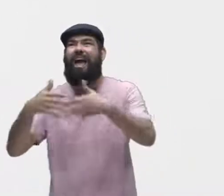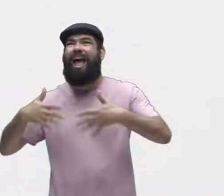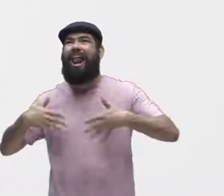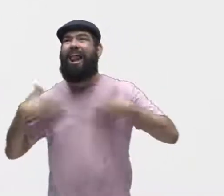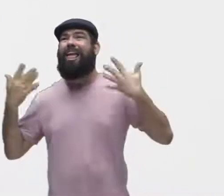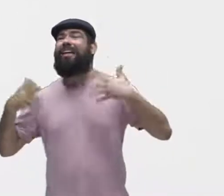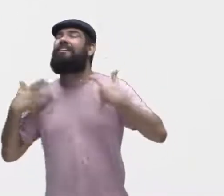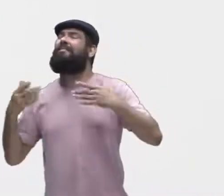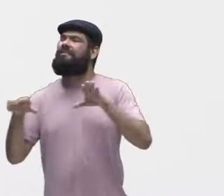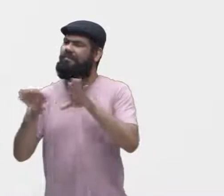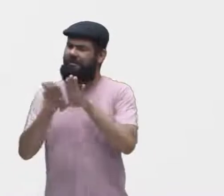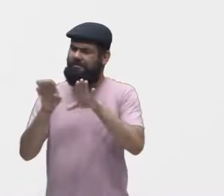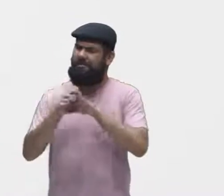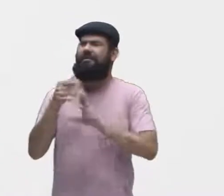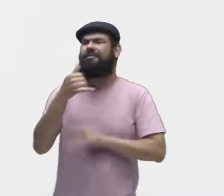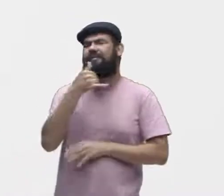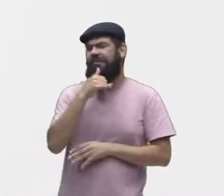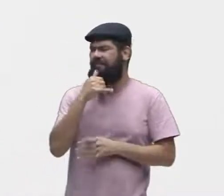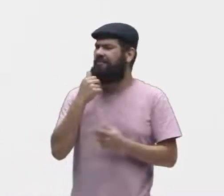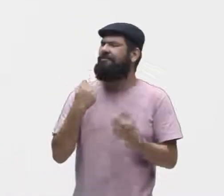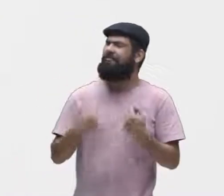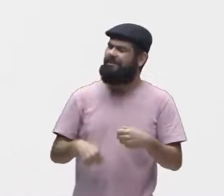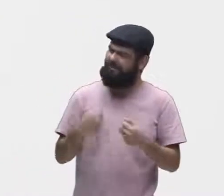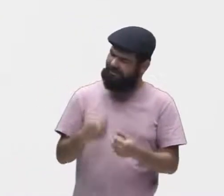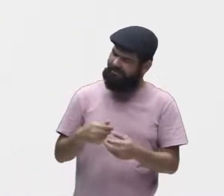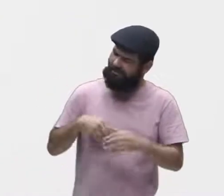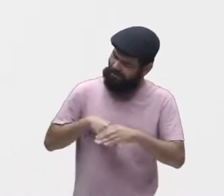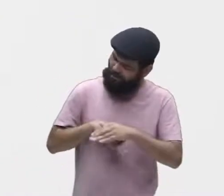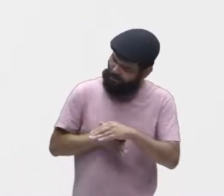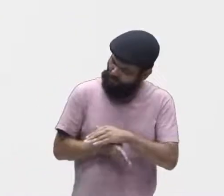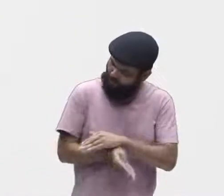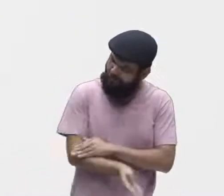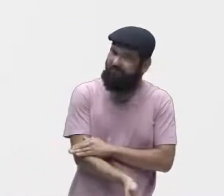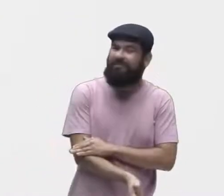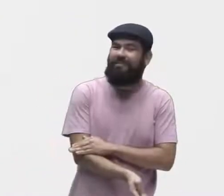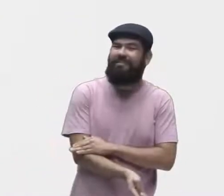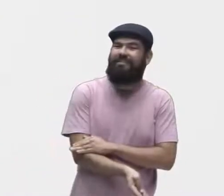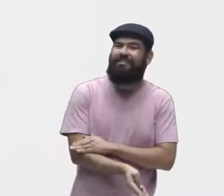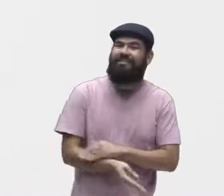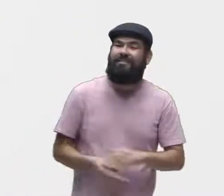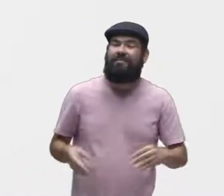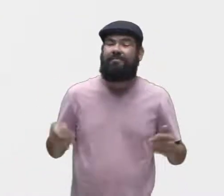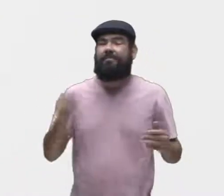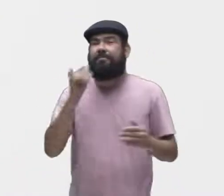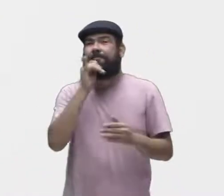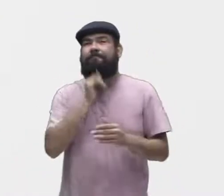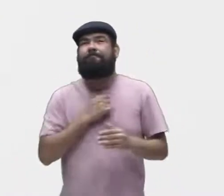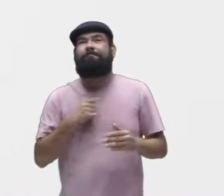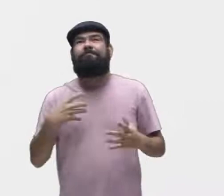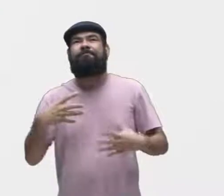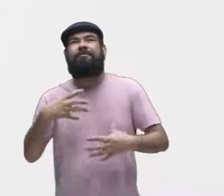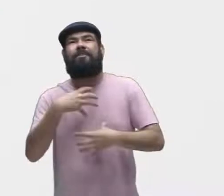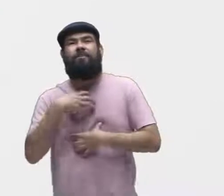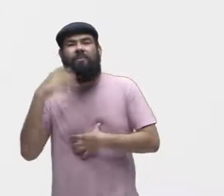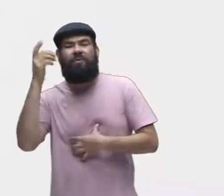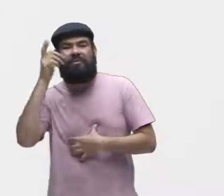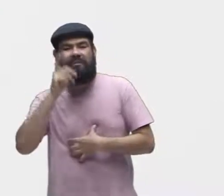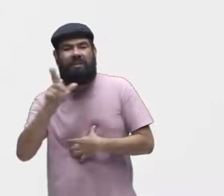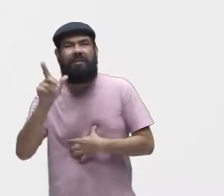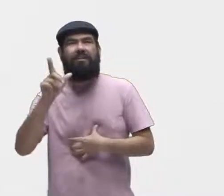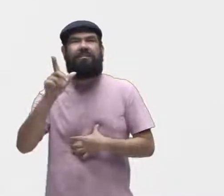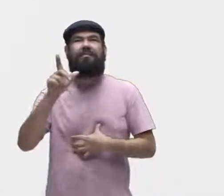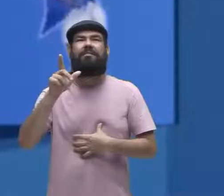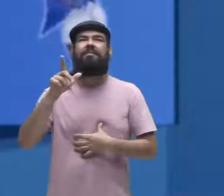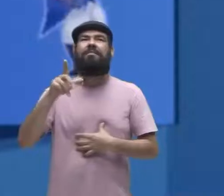por momentos tristes, eles são né? inevitáveis, E eles né? são inevitáveis. Então, assim, quando a gente, né, consegue lidar com